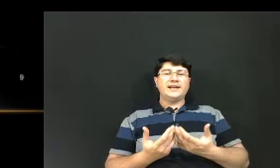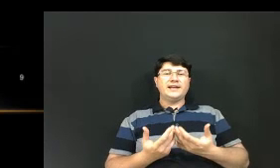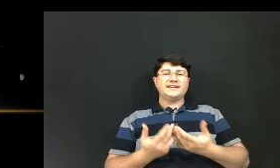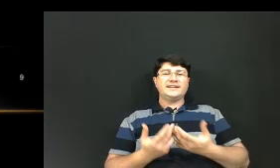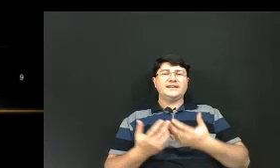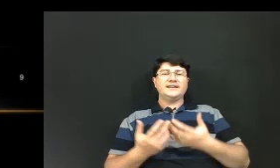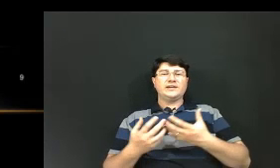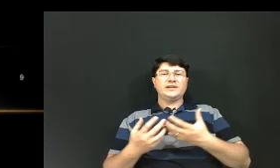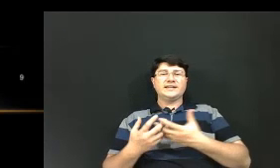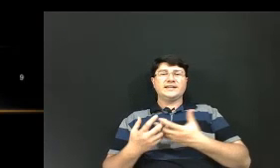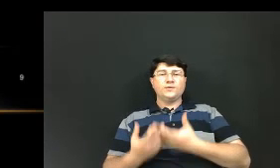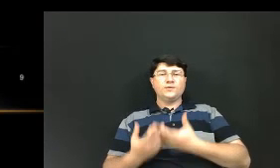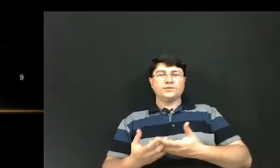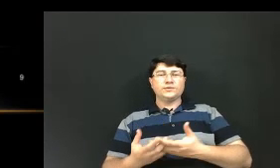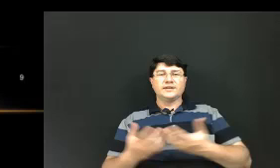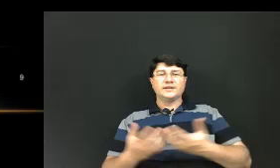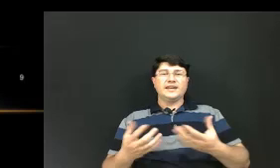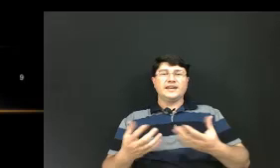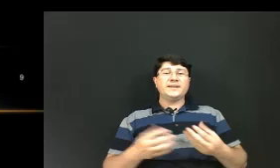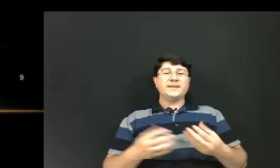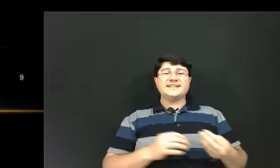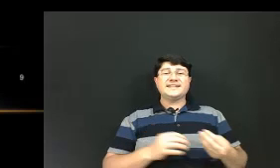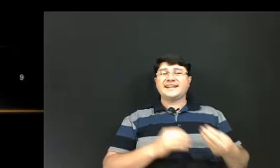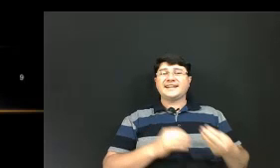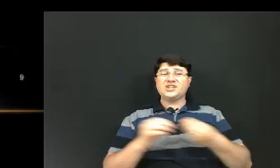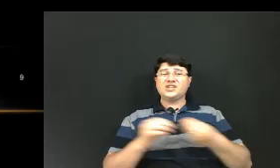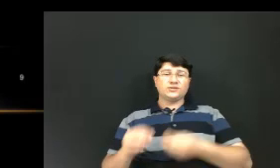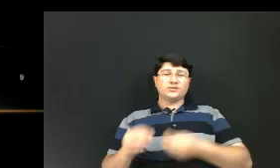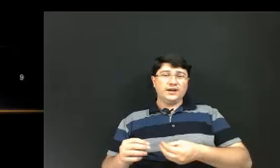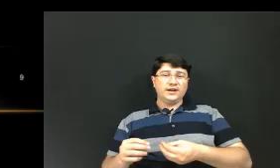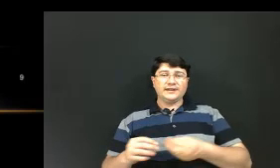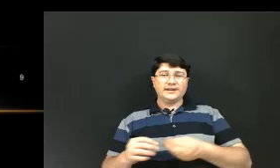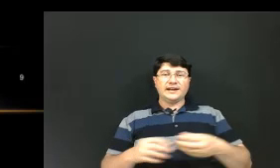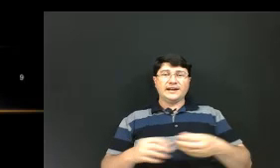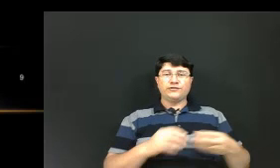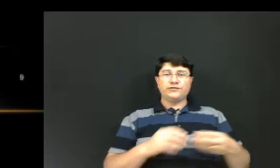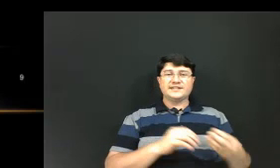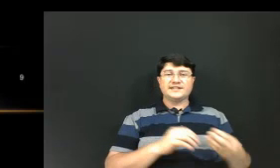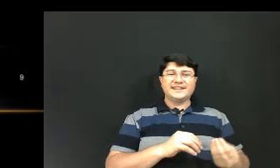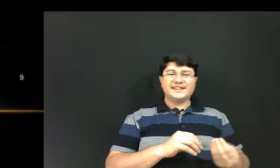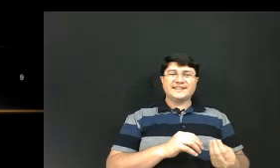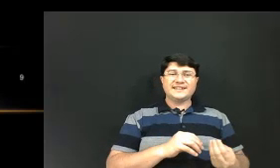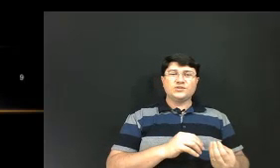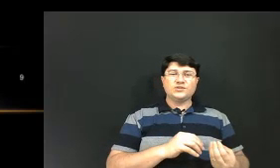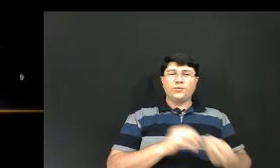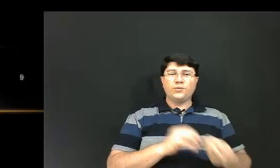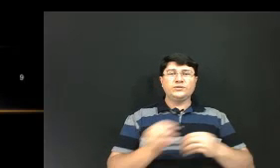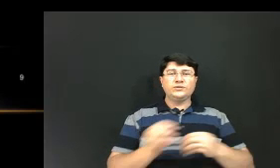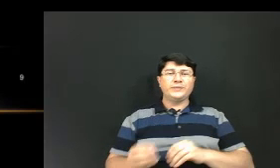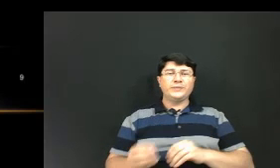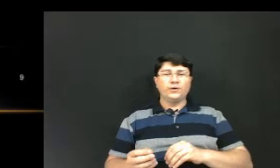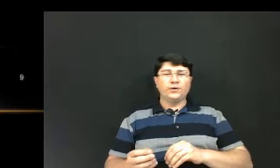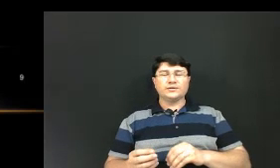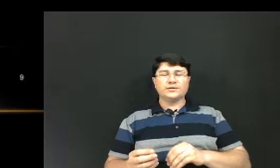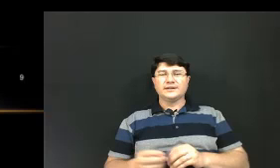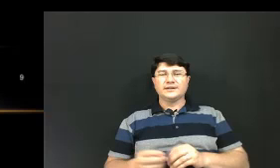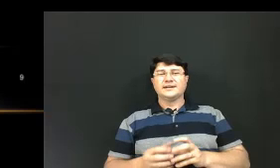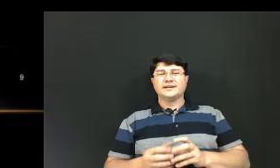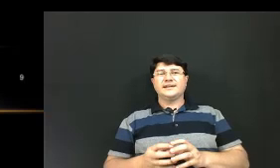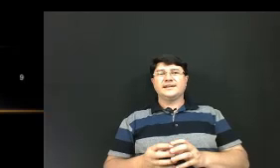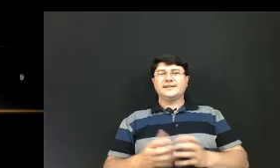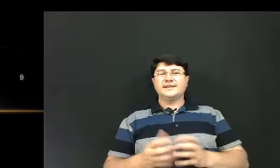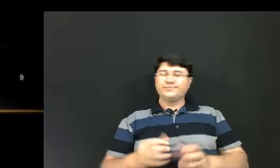final amarelo estaria localizado em outro. E para ter essa trajetória, a folha teria que sair de um ponto e indo para